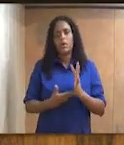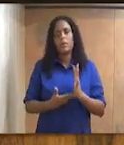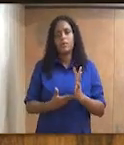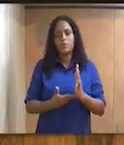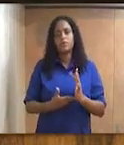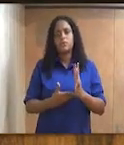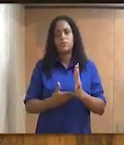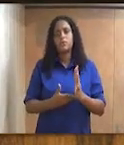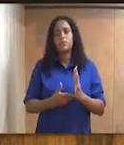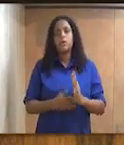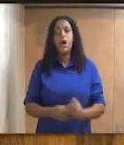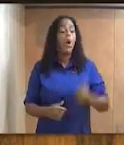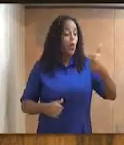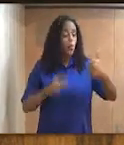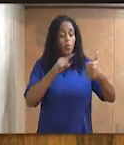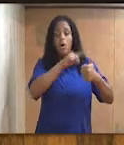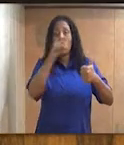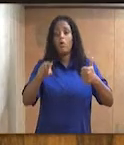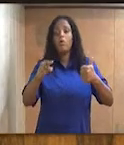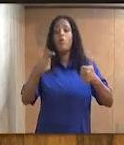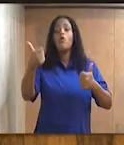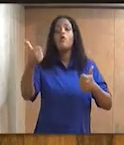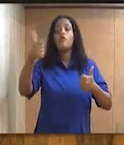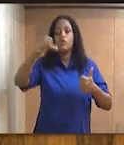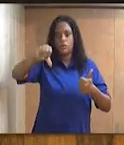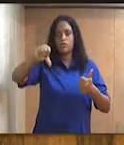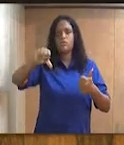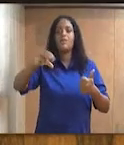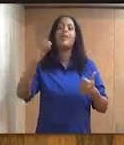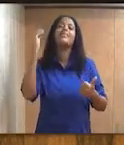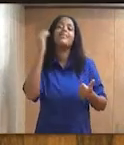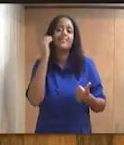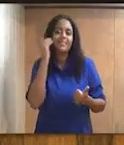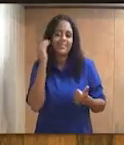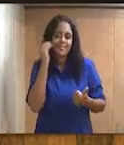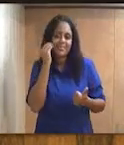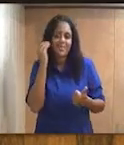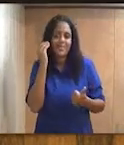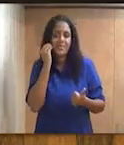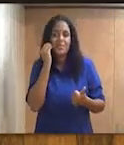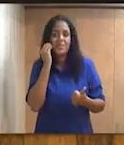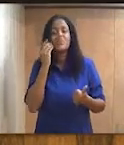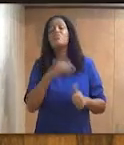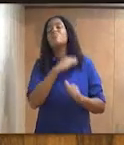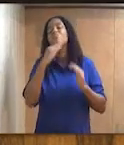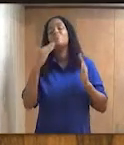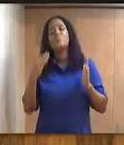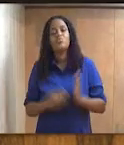do número 1 ao 29, tentaram de todas as formas